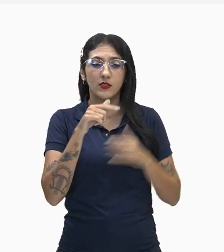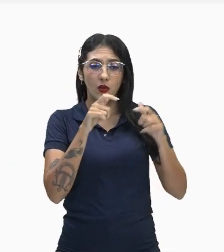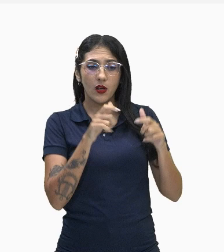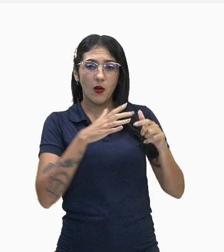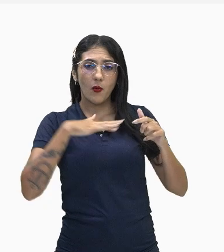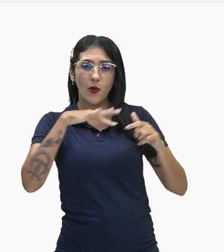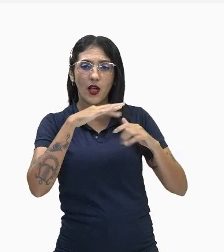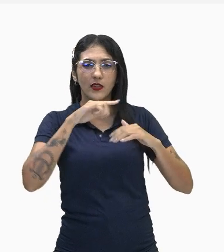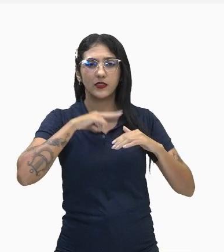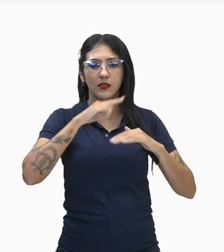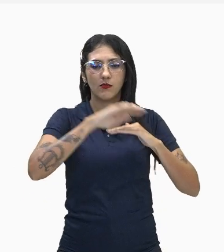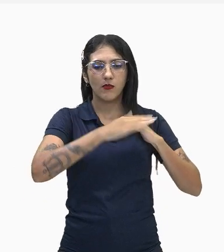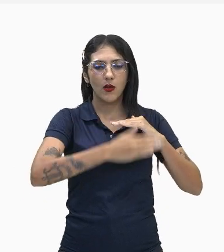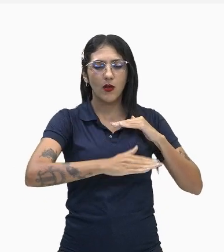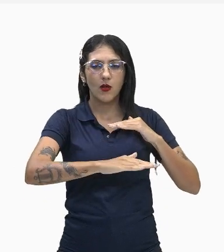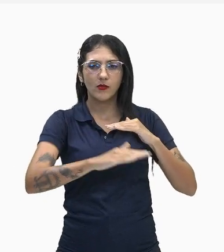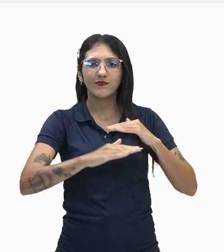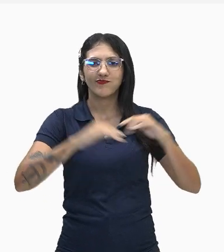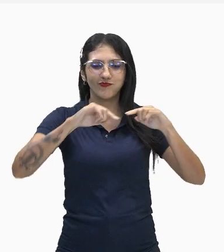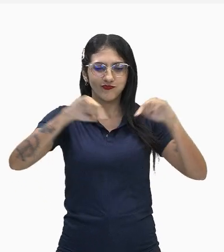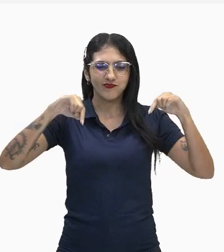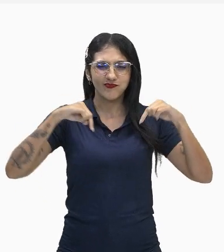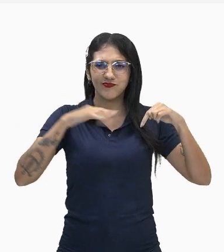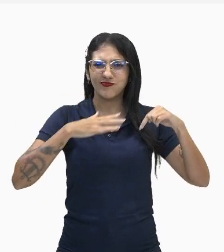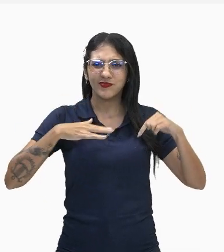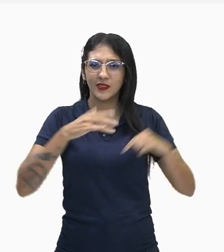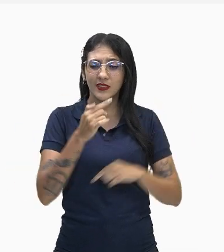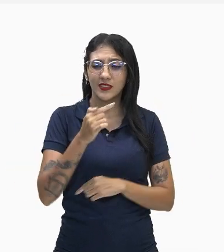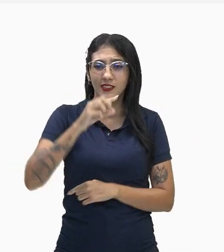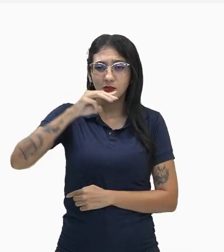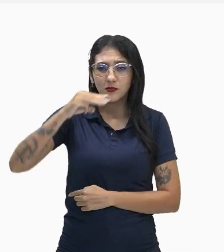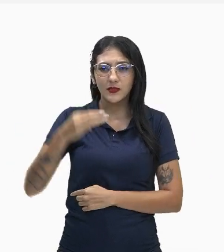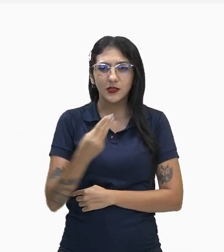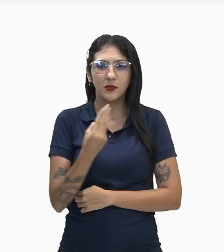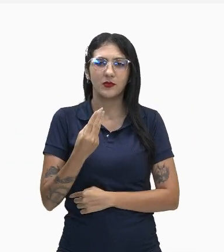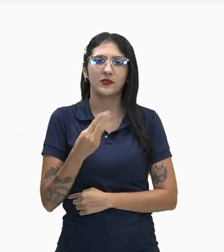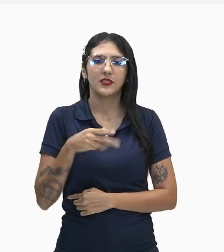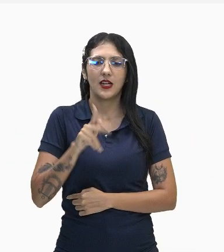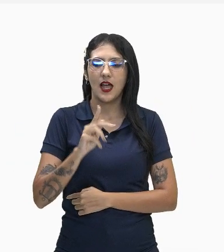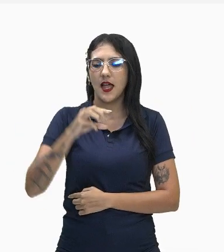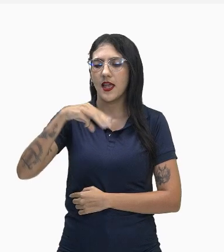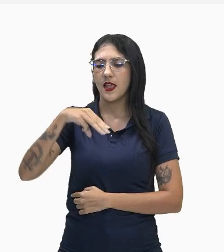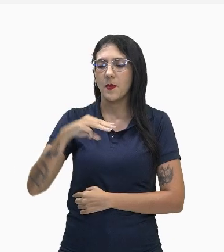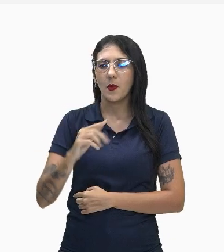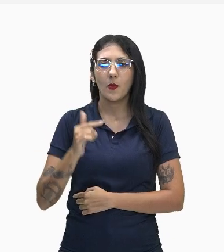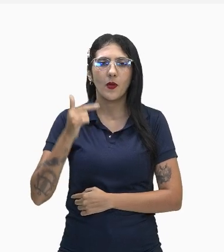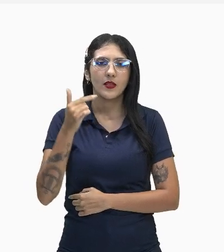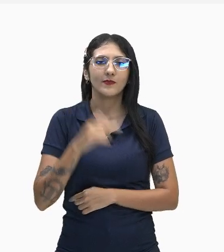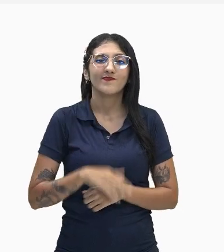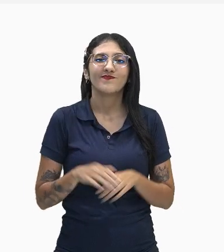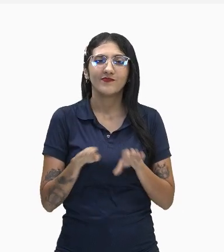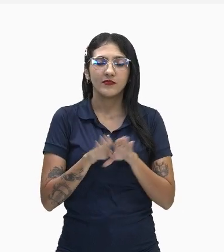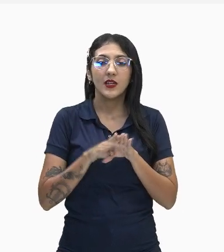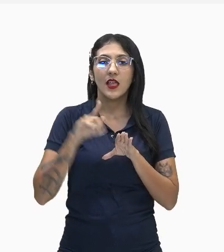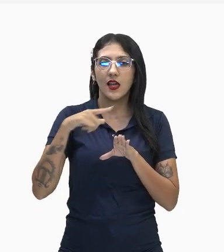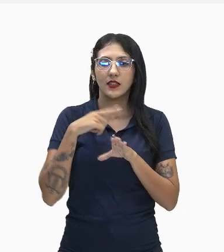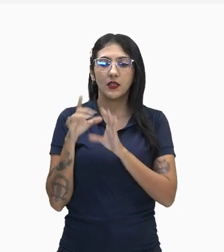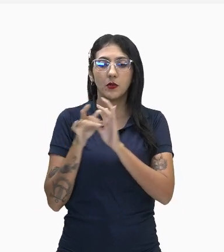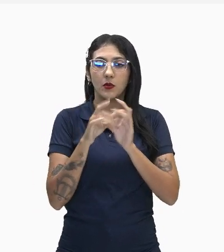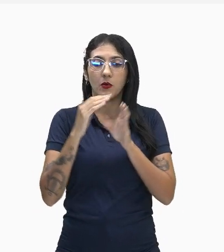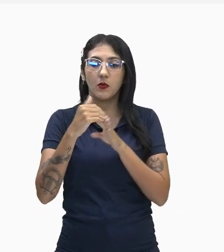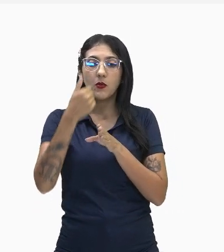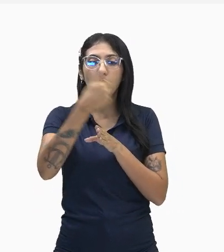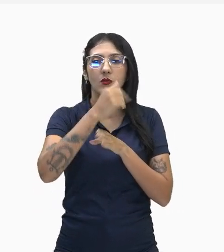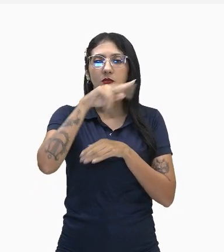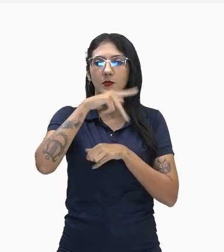de aproximadamente 7 milhões de quilômetros quadrados e ela se estende por vários países da